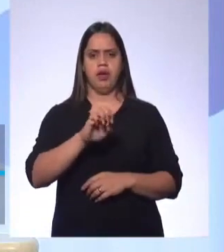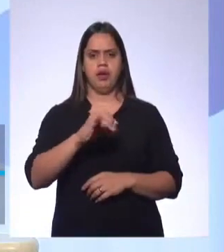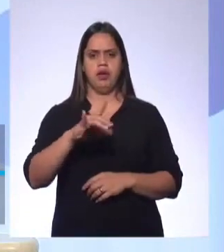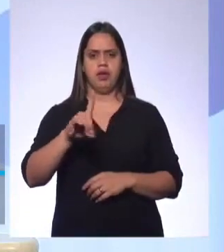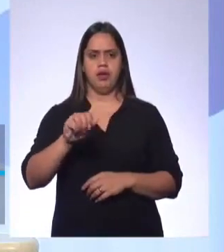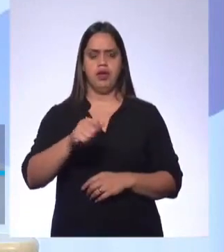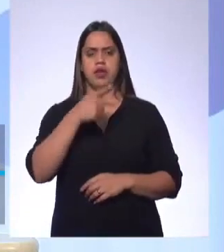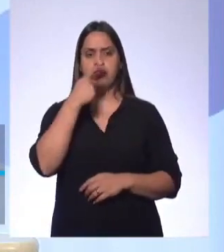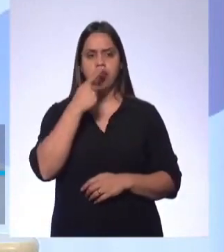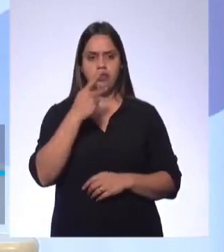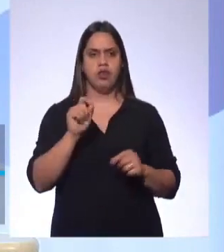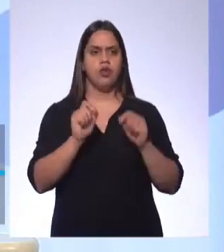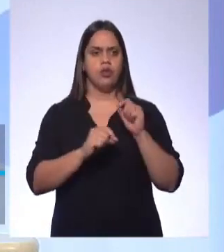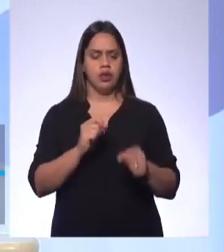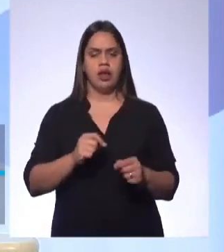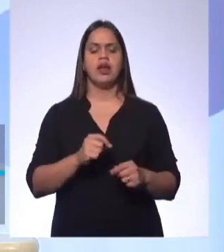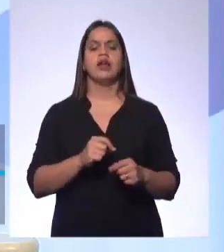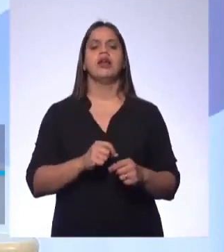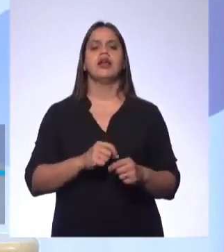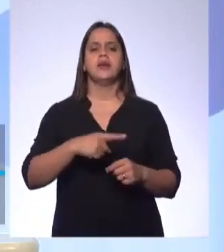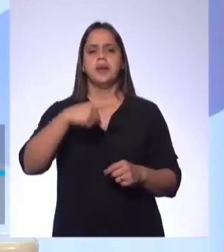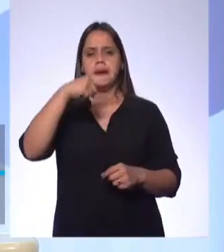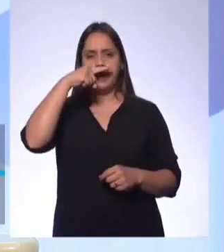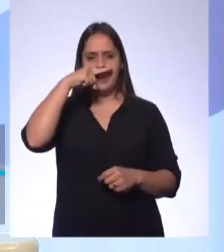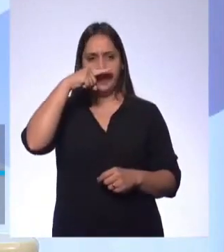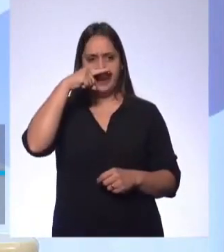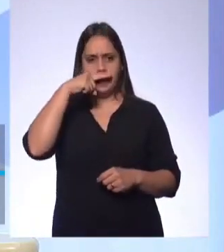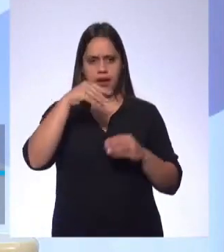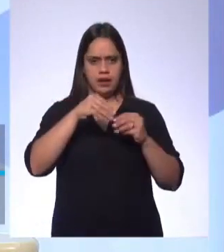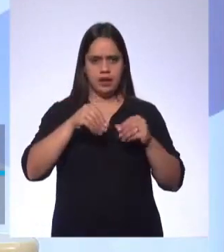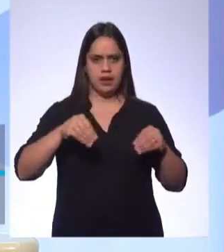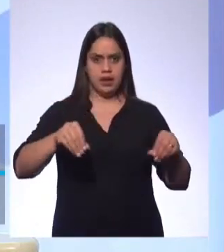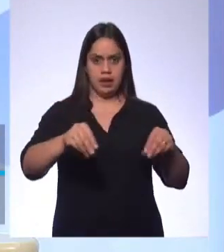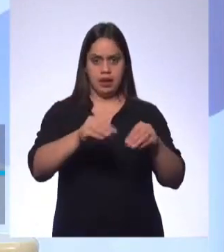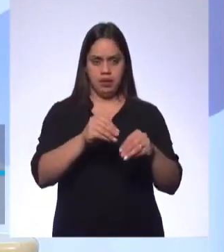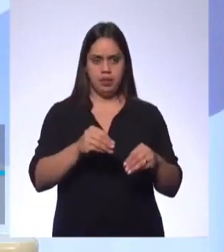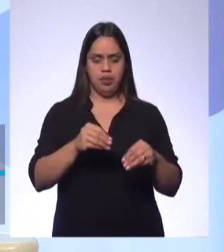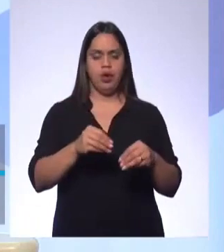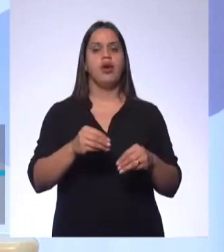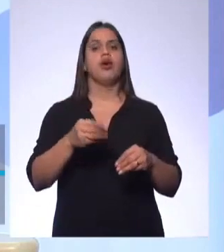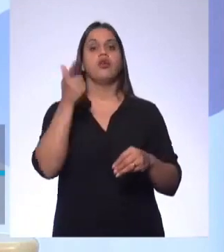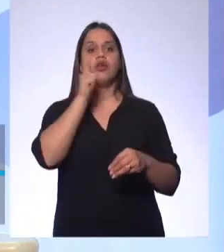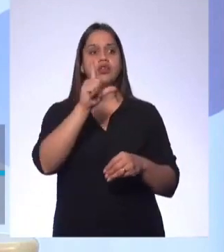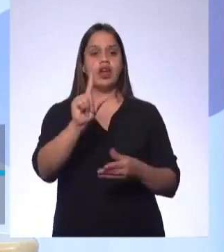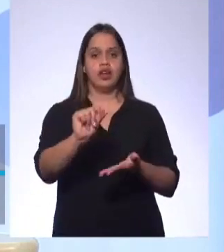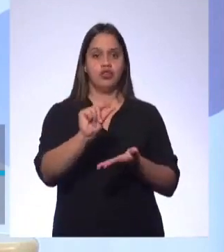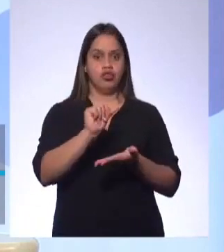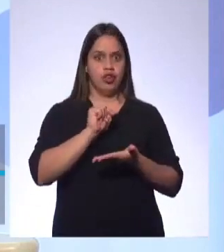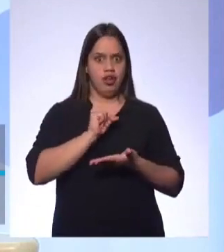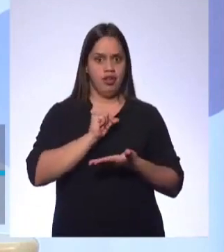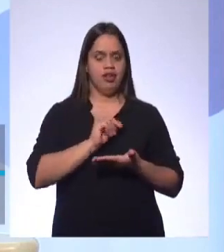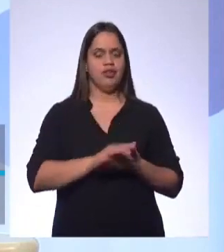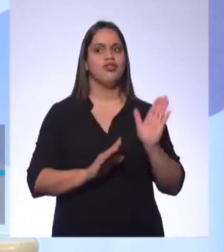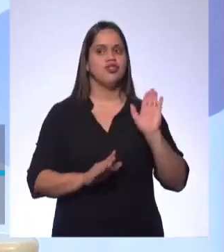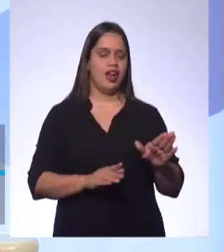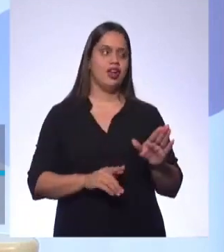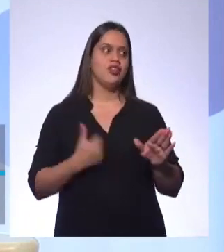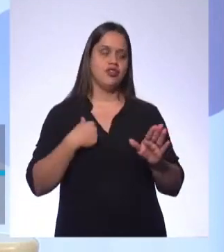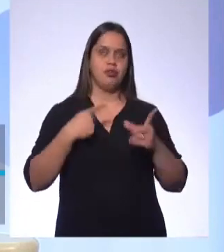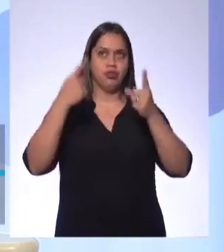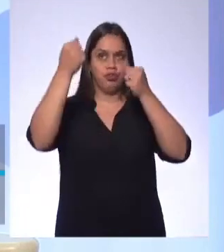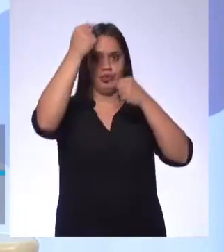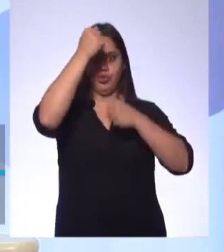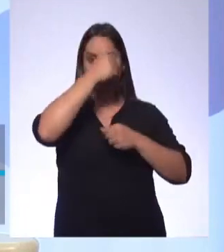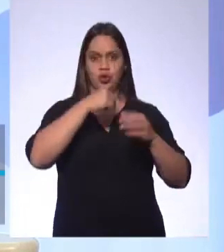jogar canela em pó atrai dinheiro. Então, acho que depois daqui a gente vai se besuntar em canela em pó, professora, já fica aí a dica. E, né,